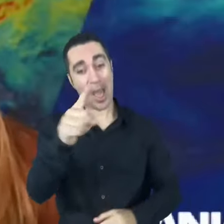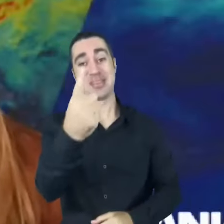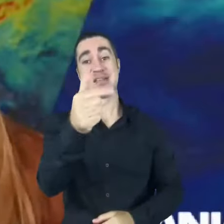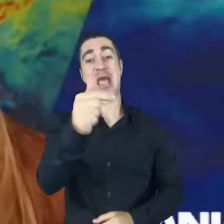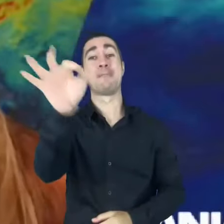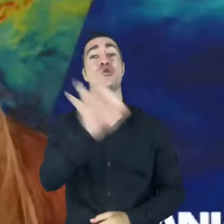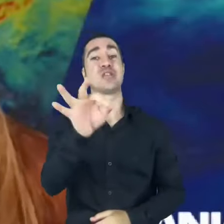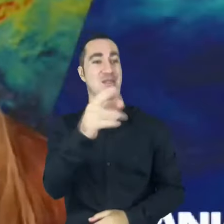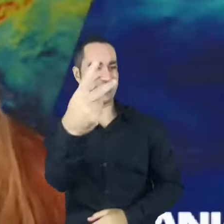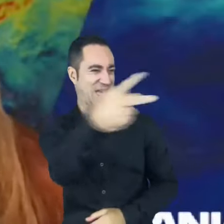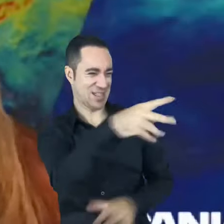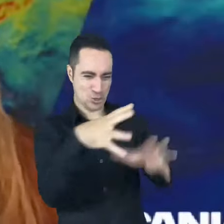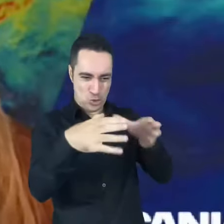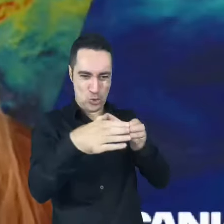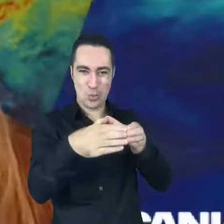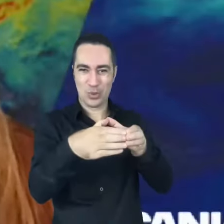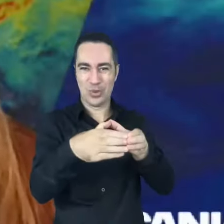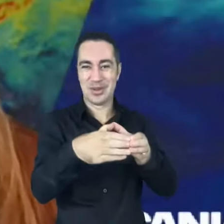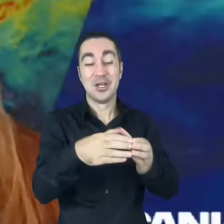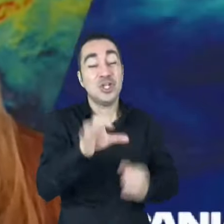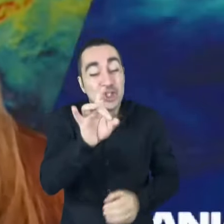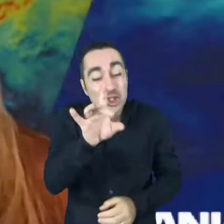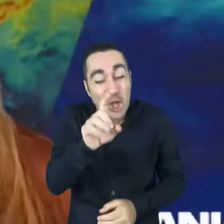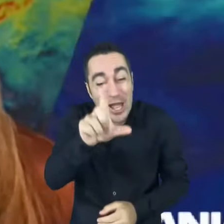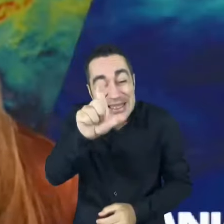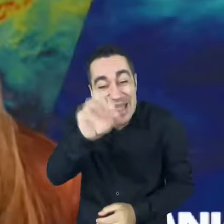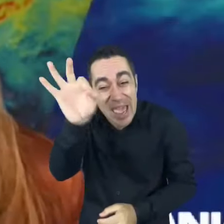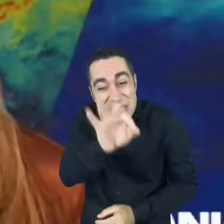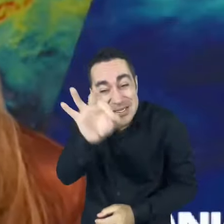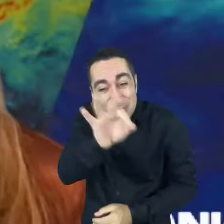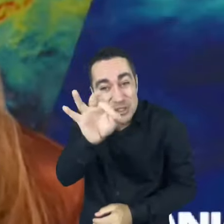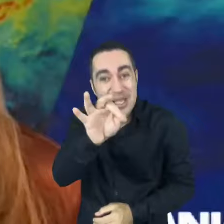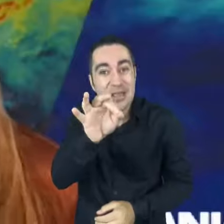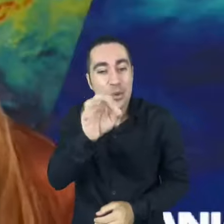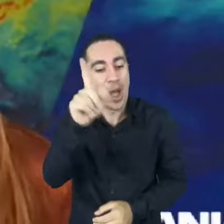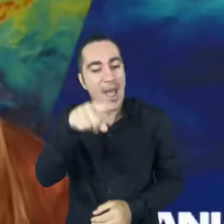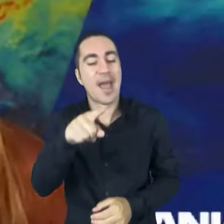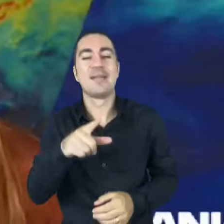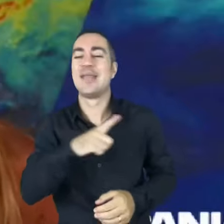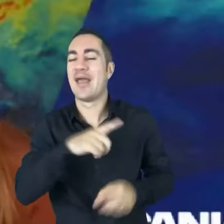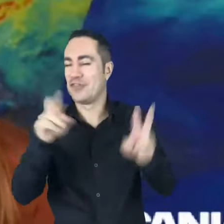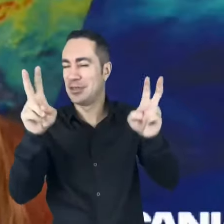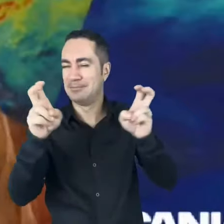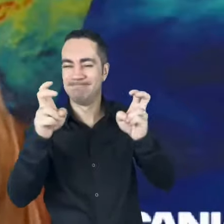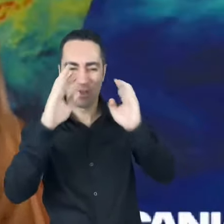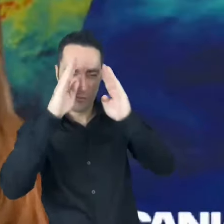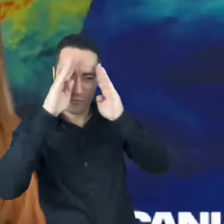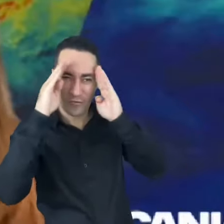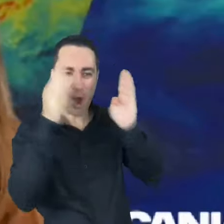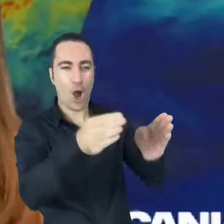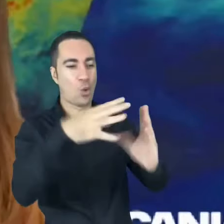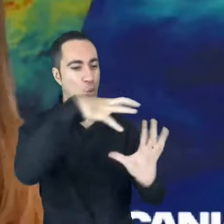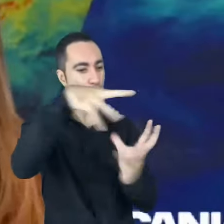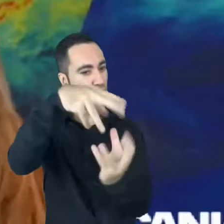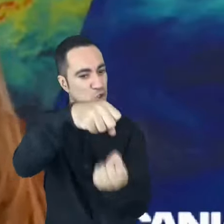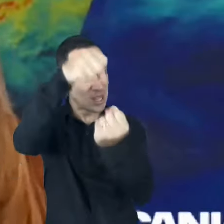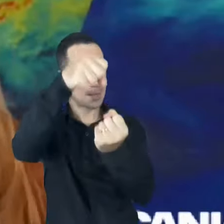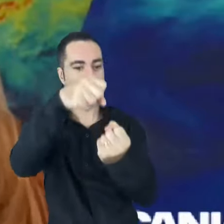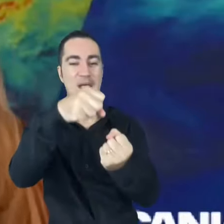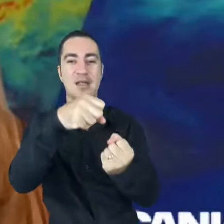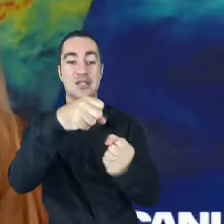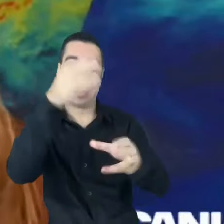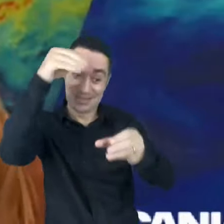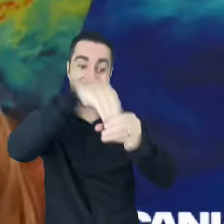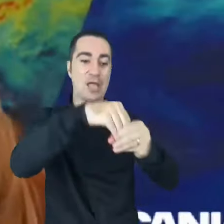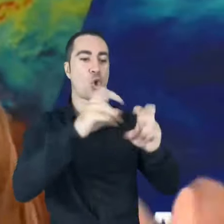só 10% foram revisadas em questões de sustentabilidade nos seus conselhos. Então, eu